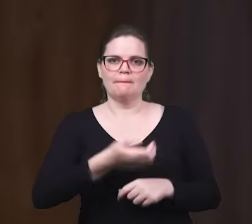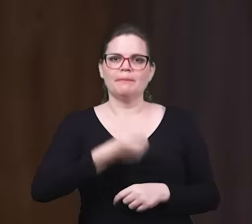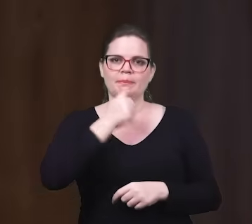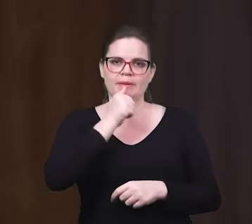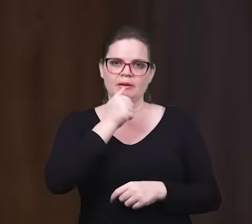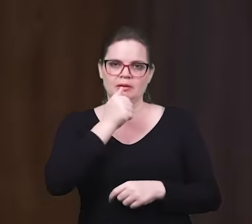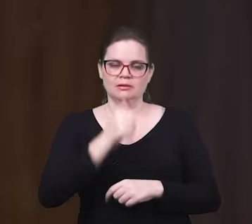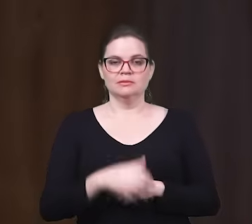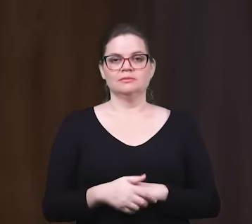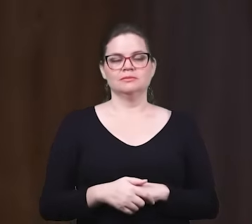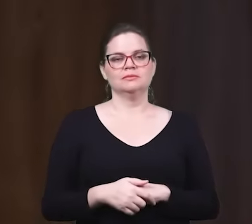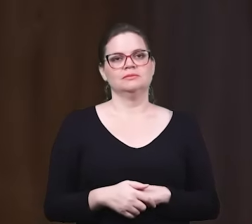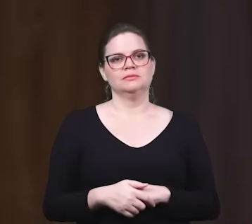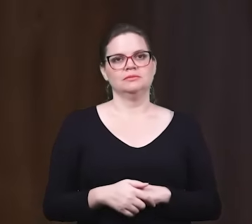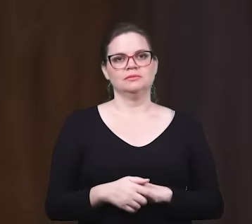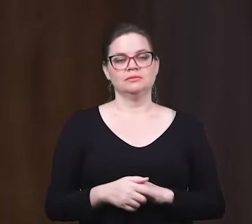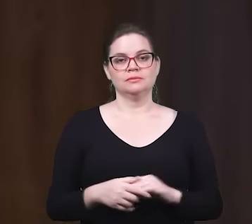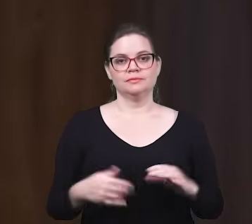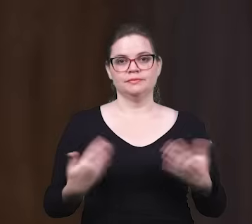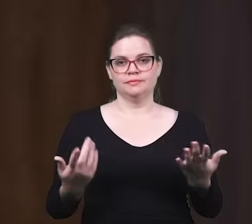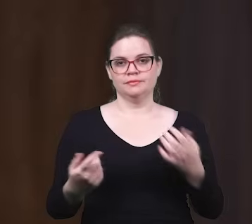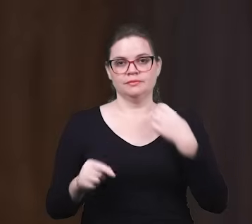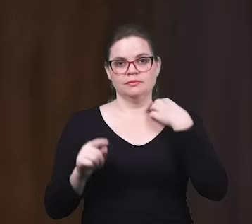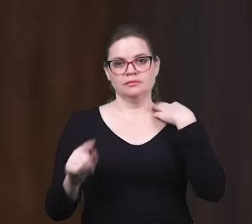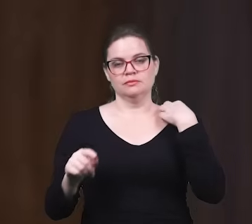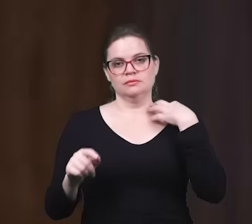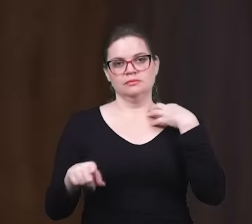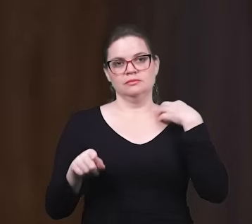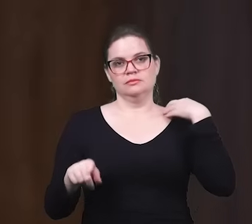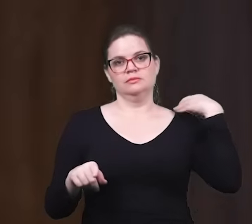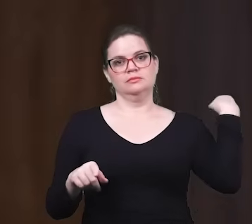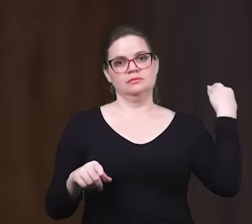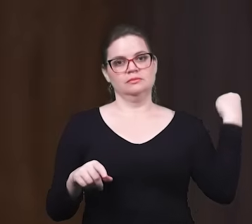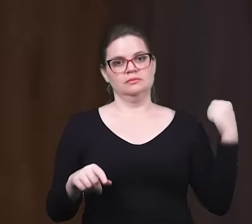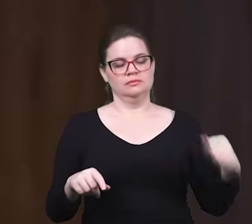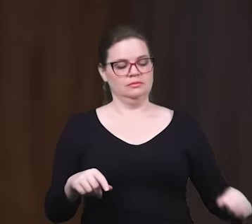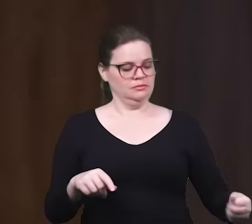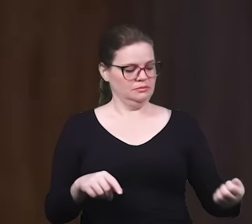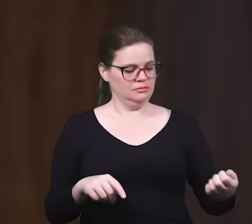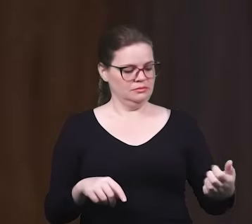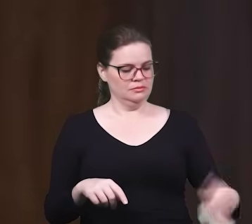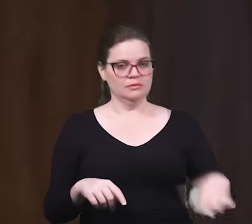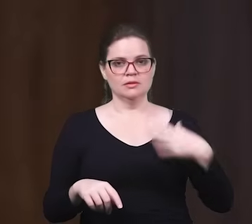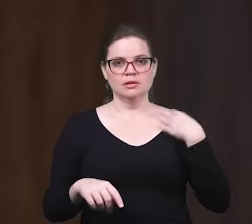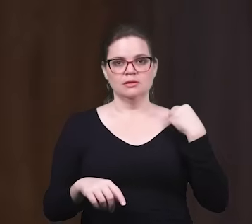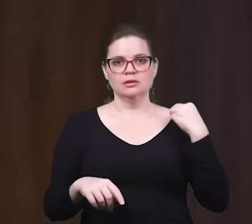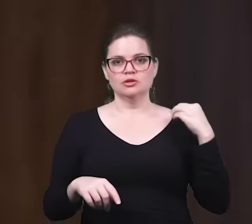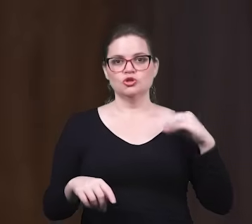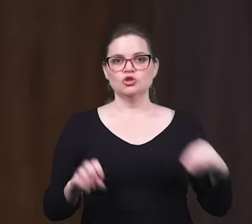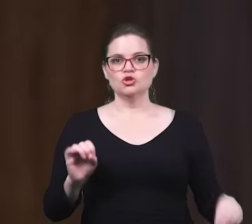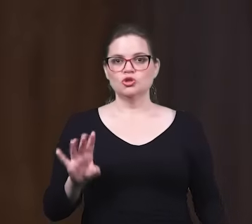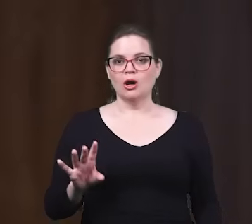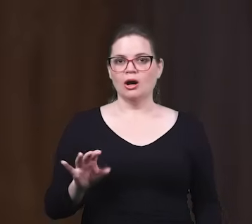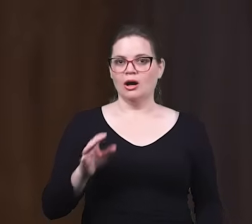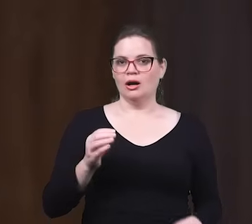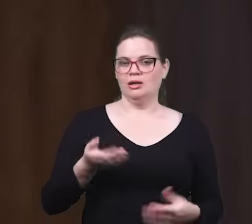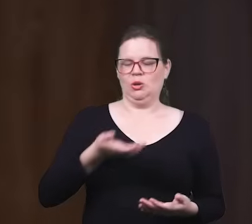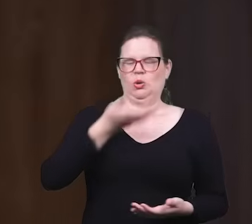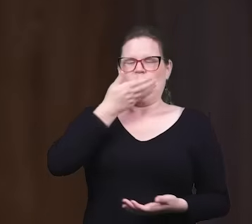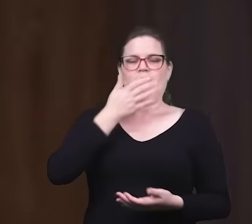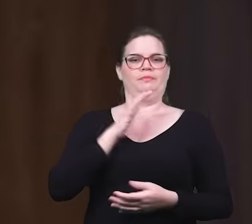água. Então ali a água não somente deixou de ser amarga para ser doce, mas foi